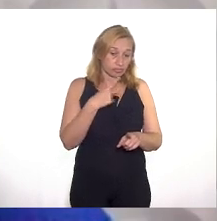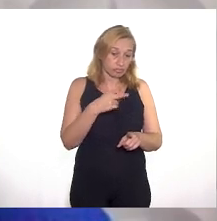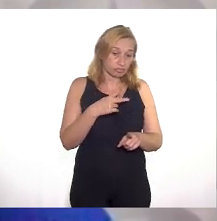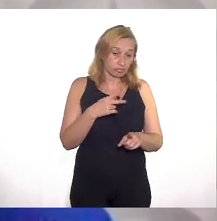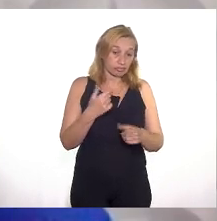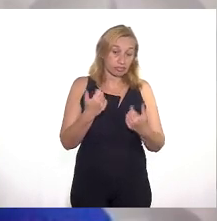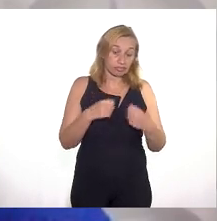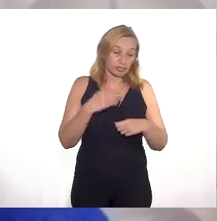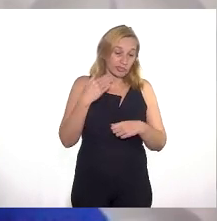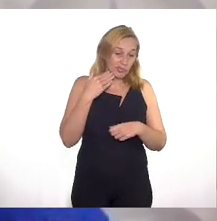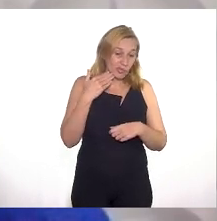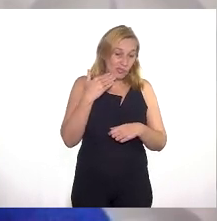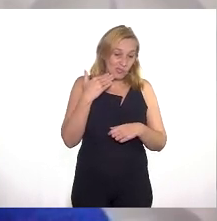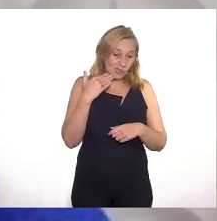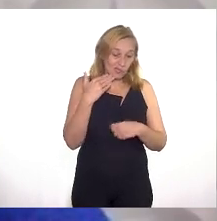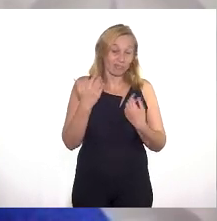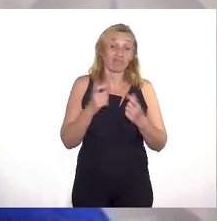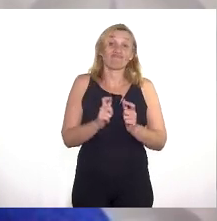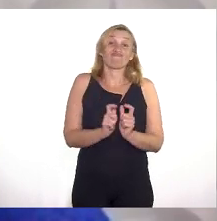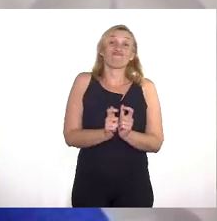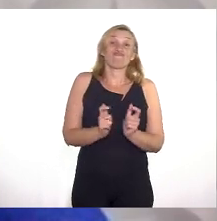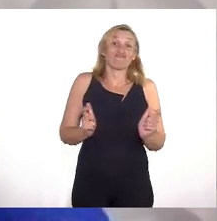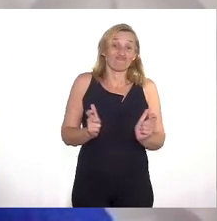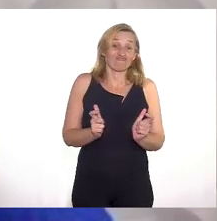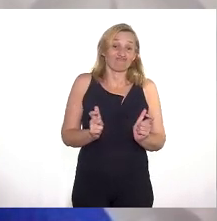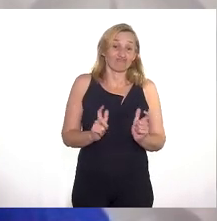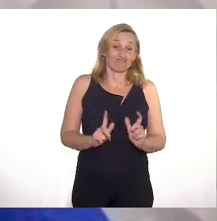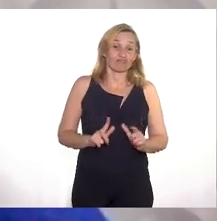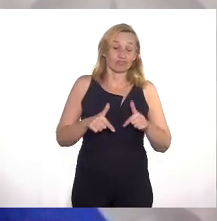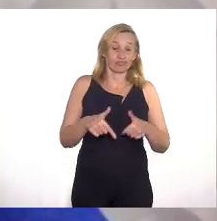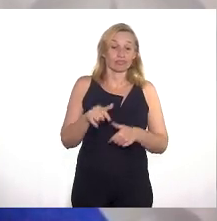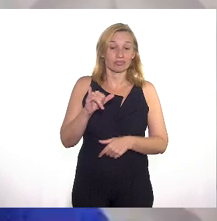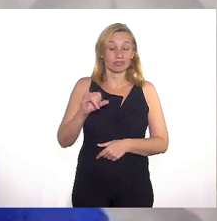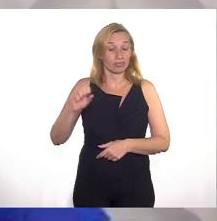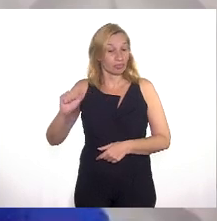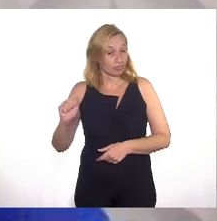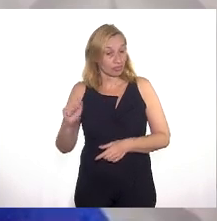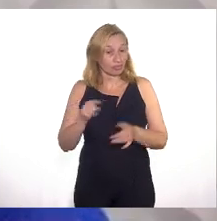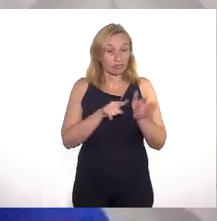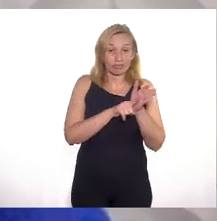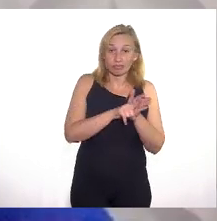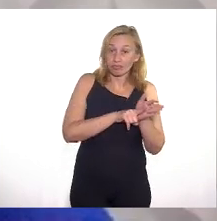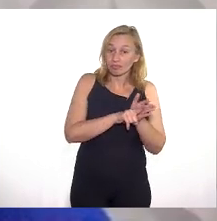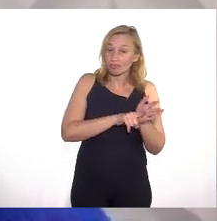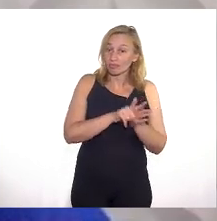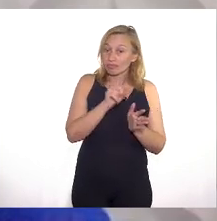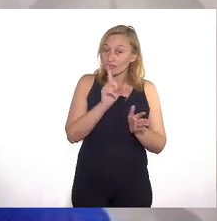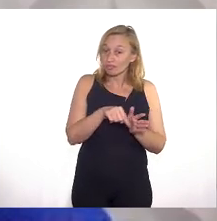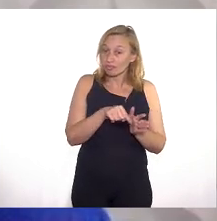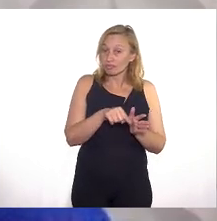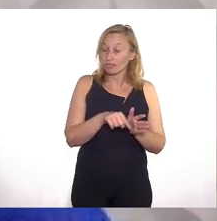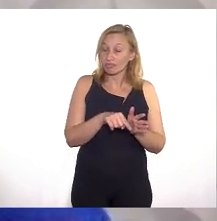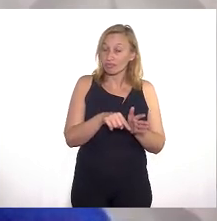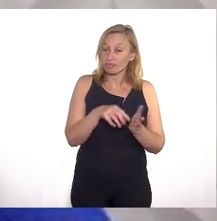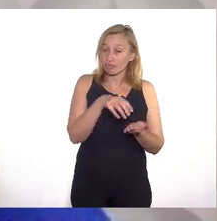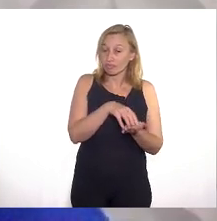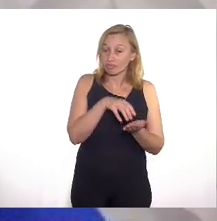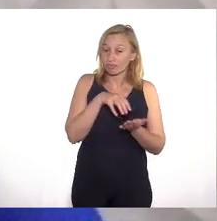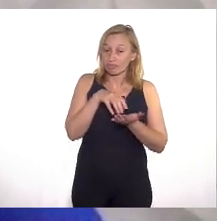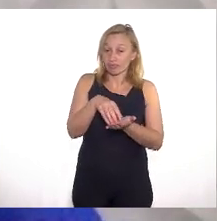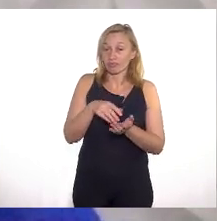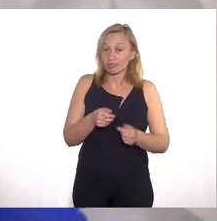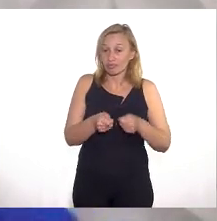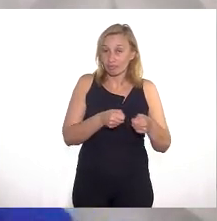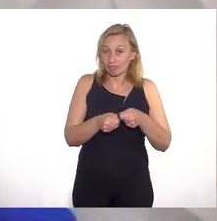uma deficiência grande das ações do INEA e da fiscalização que é promovida pelos órgãos de